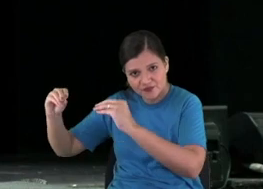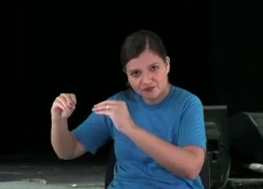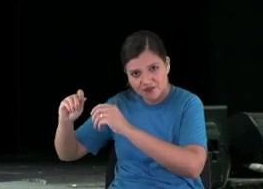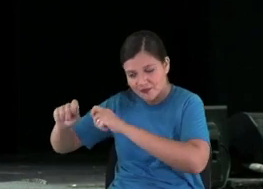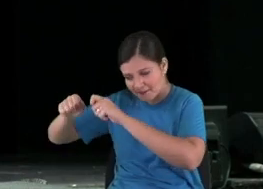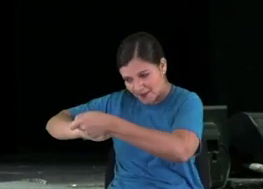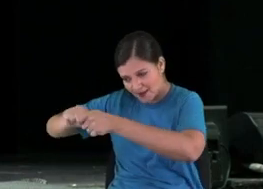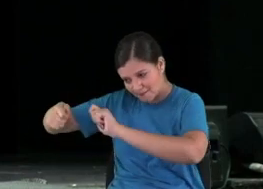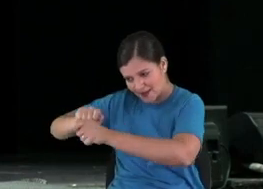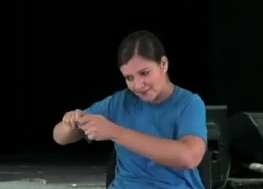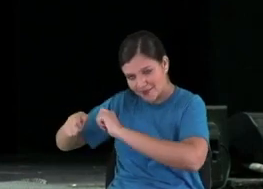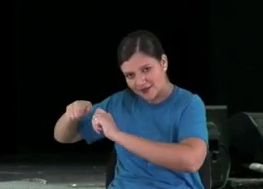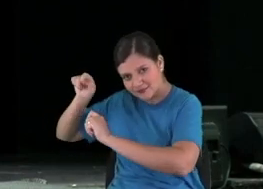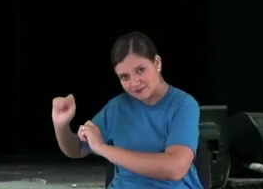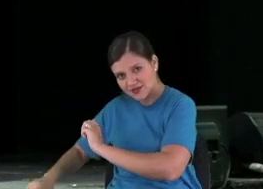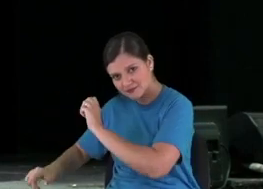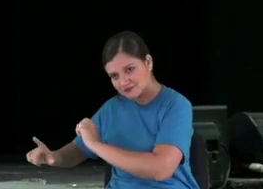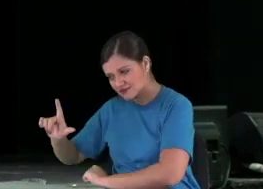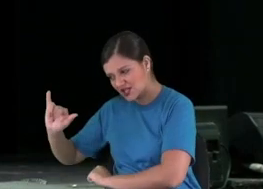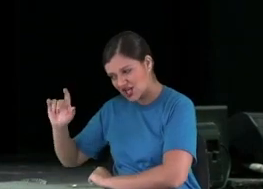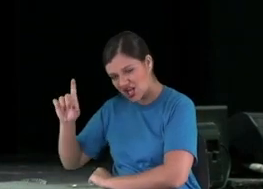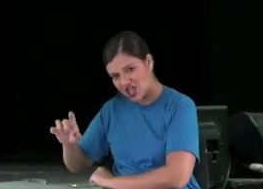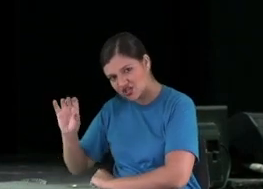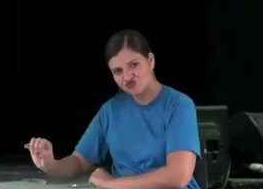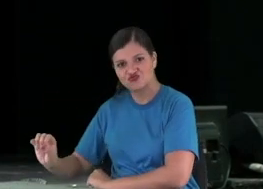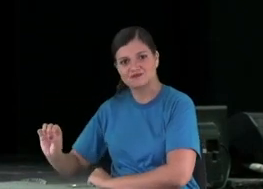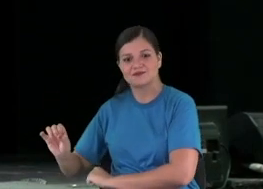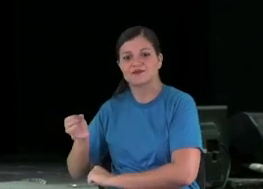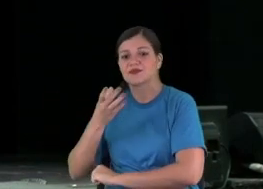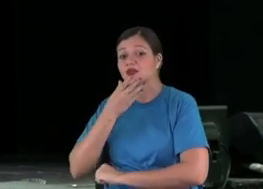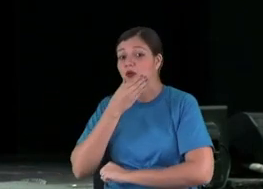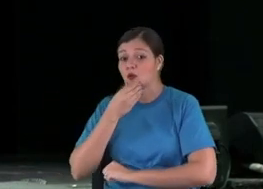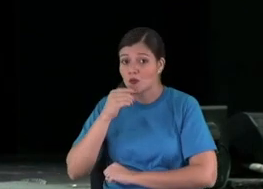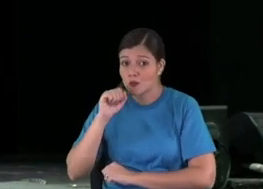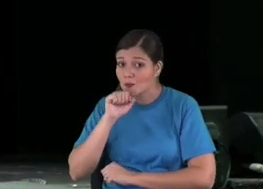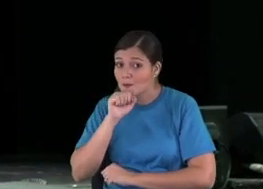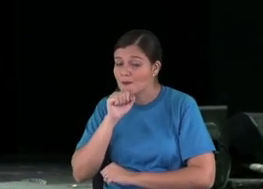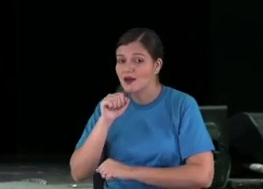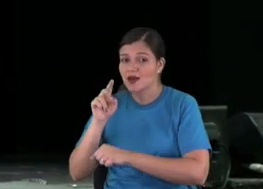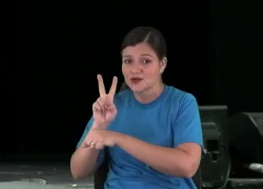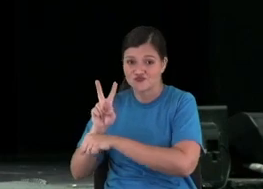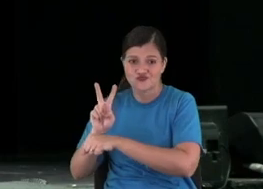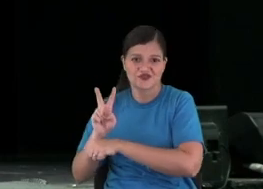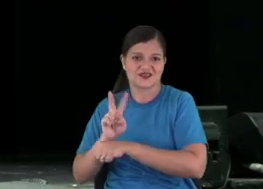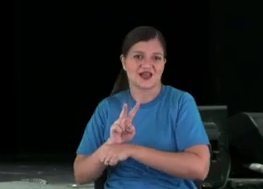você entendeu? Meu pai tinha cuidado, não entrava revistas com nudez.